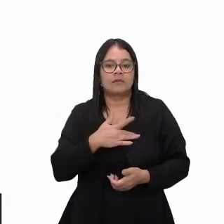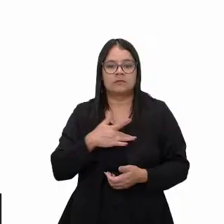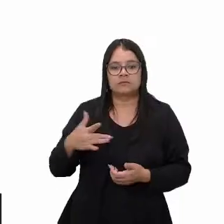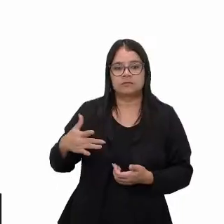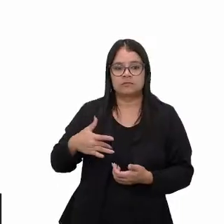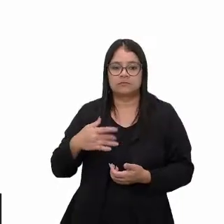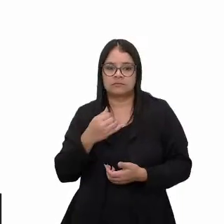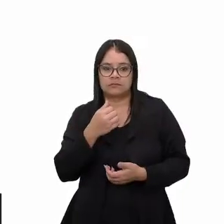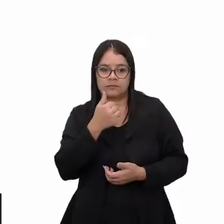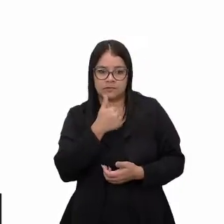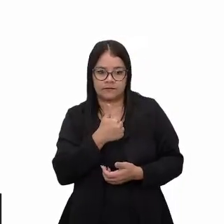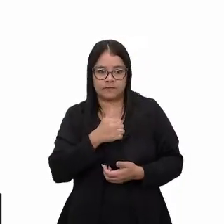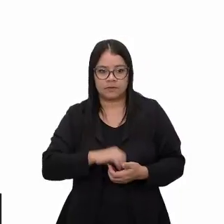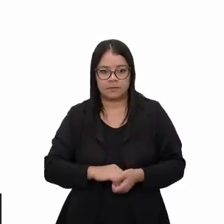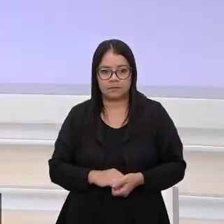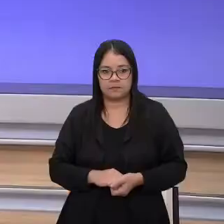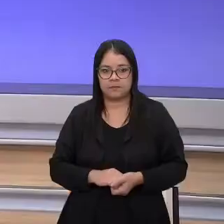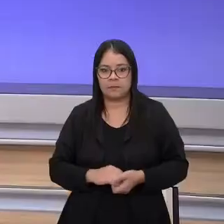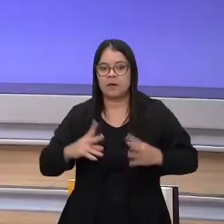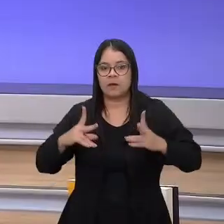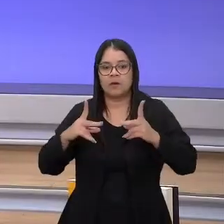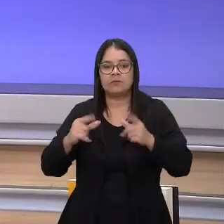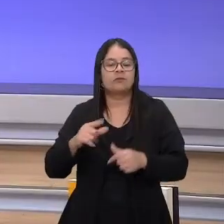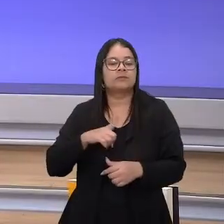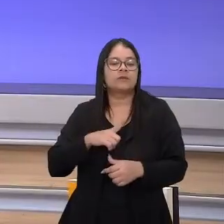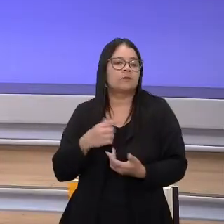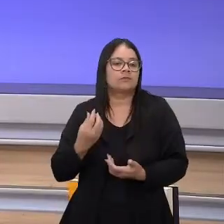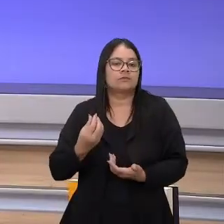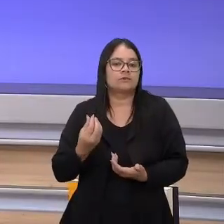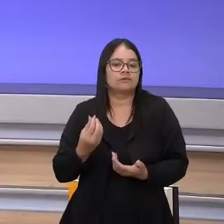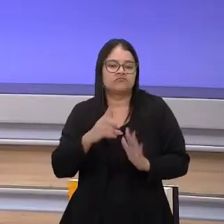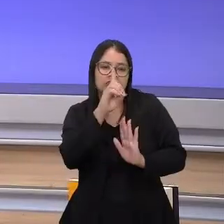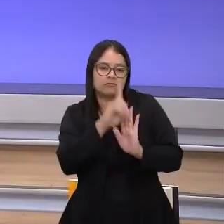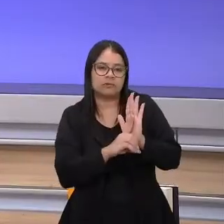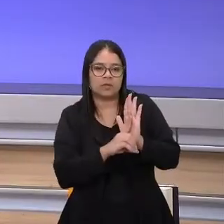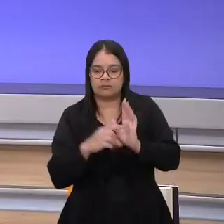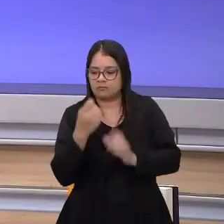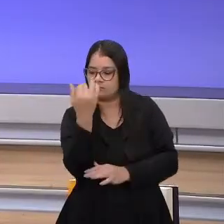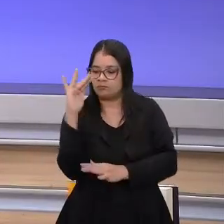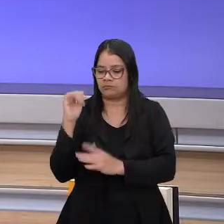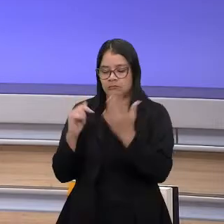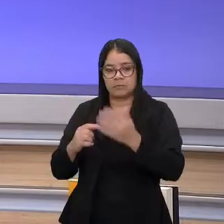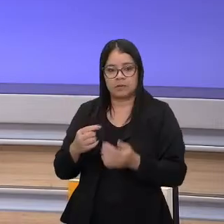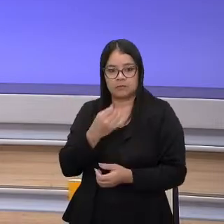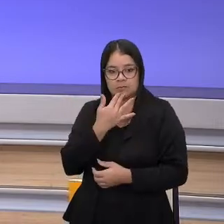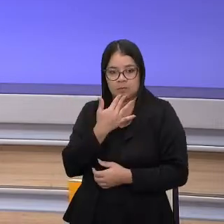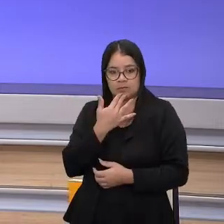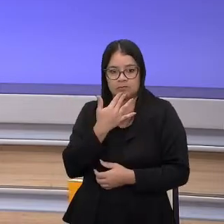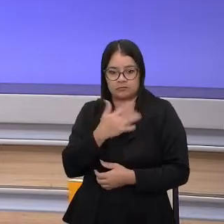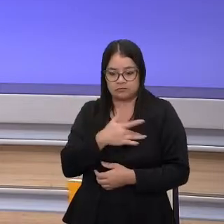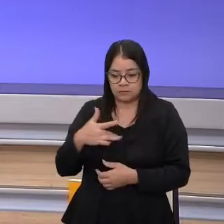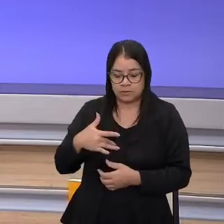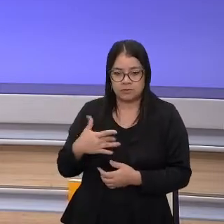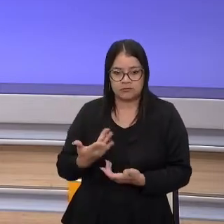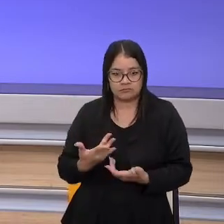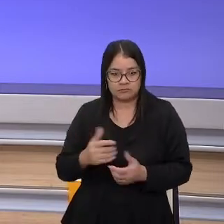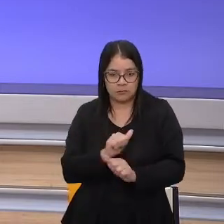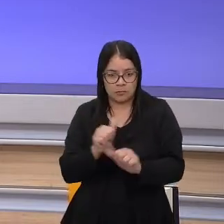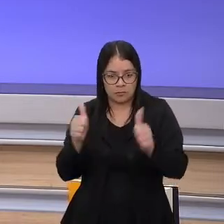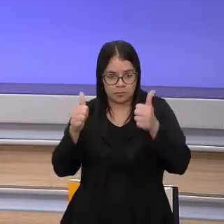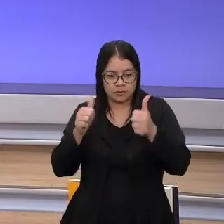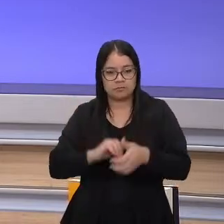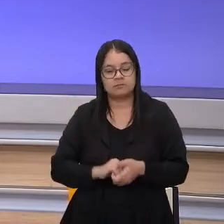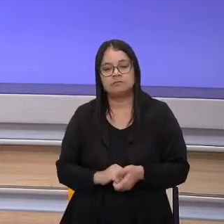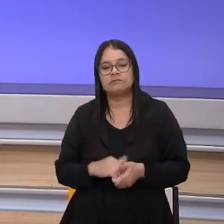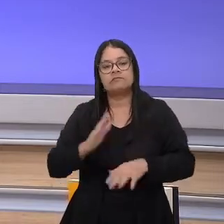vida. Então, assim, todos nós temos direito a um meio ambiente sadio. Mas o que nós